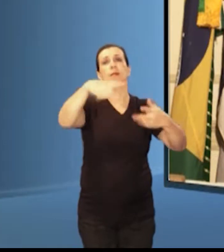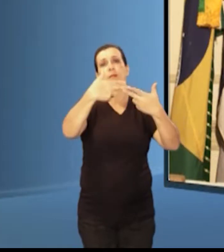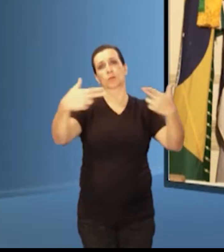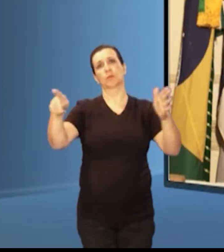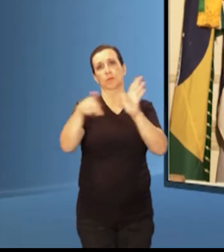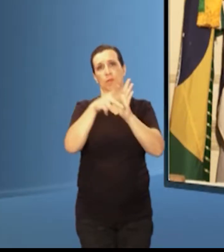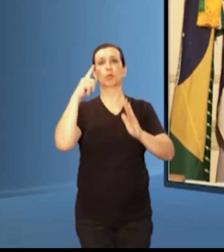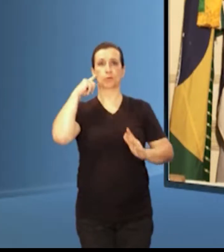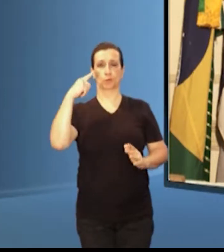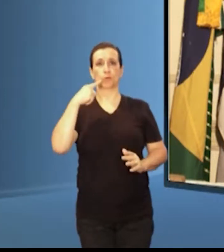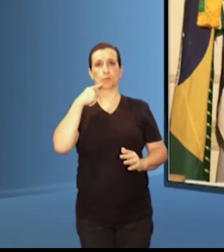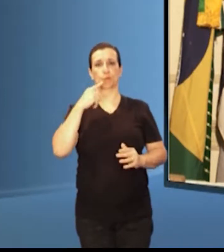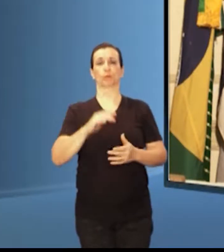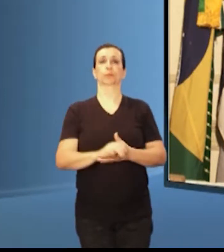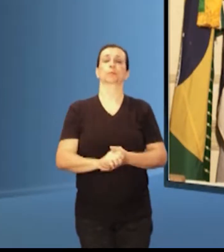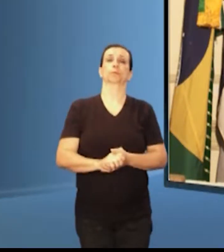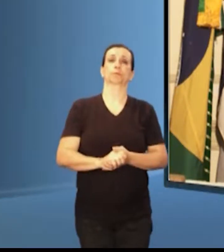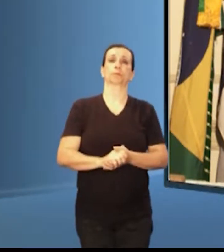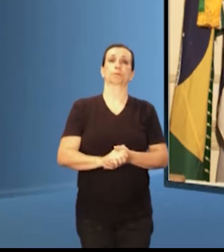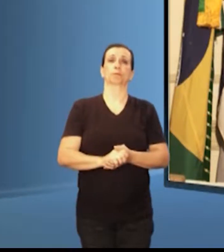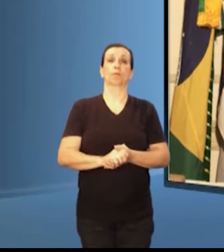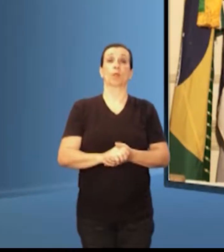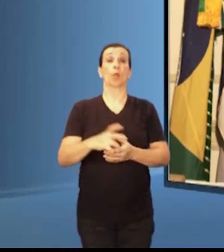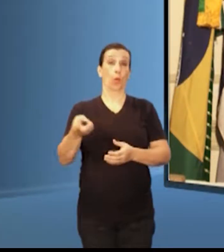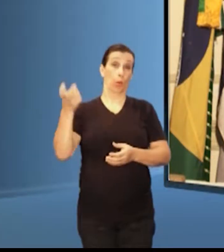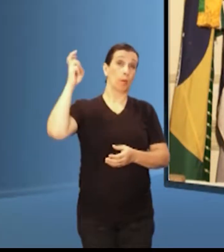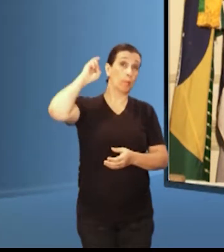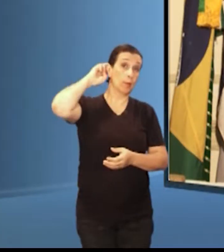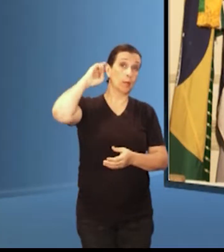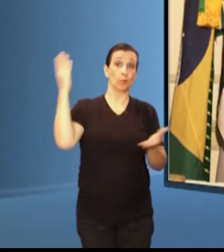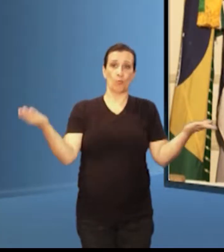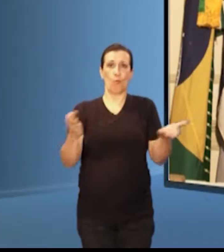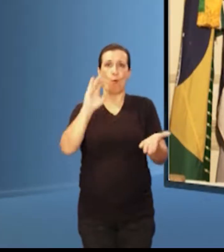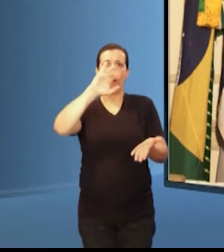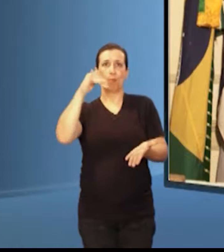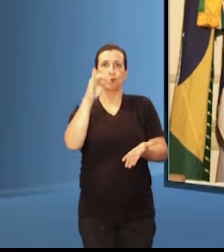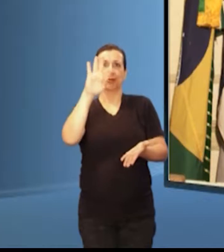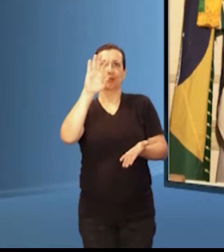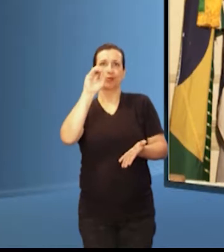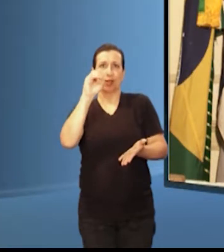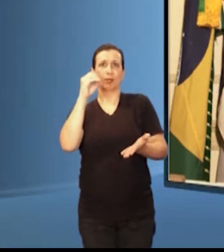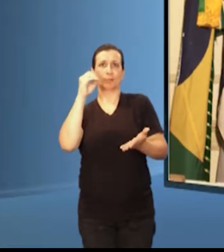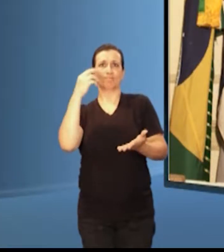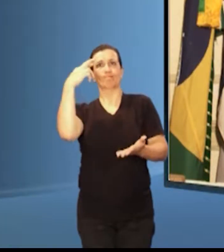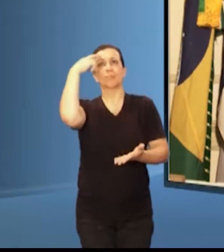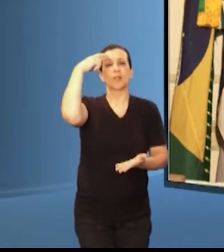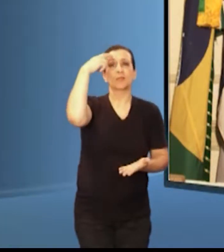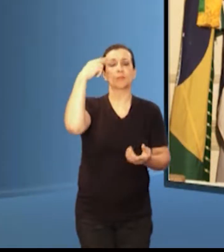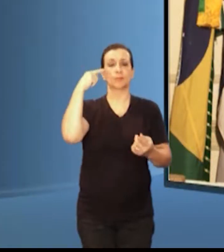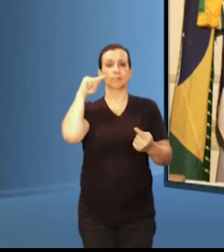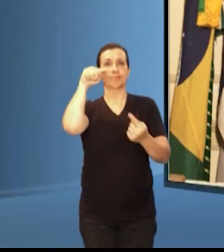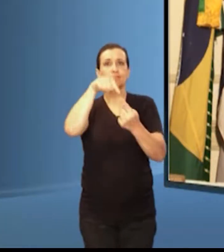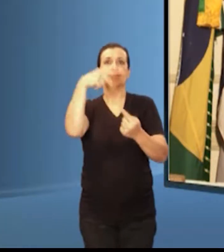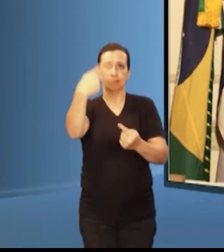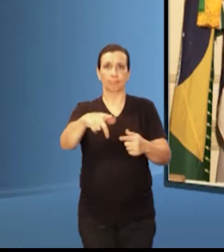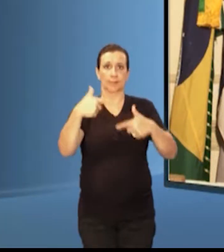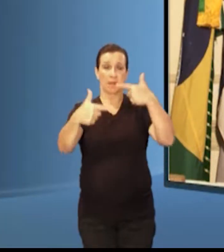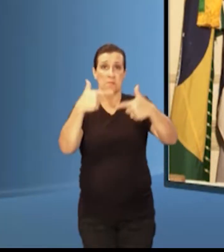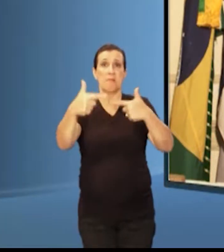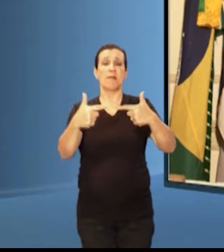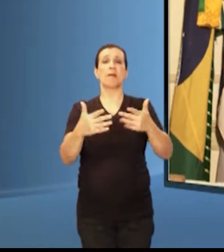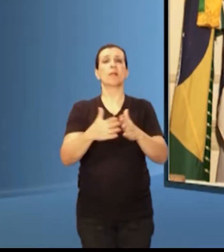as questões da surdez. O implante coclear, que é objeto de reflexão desse